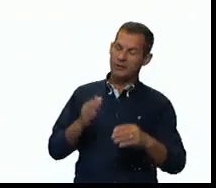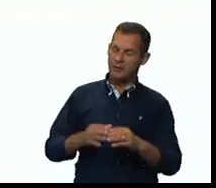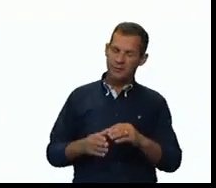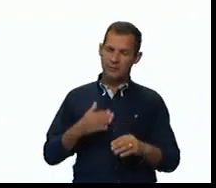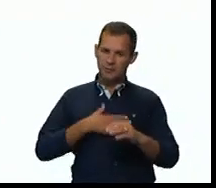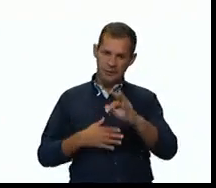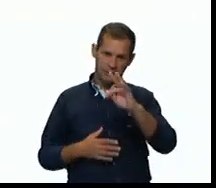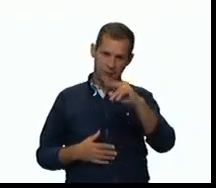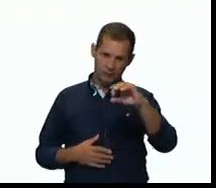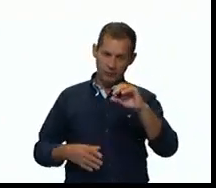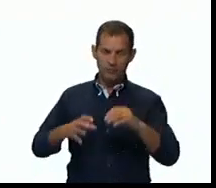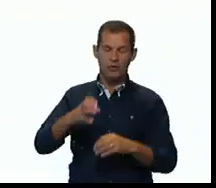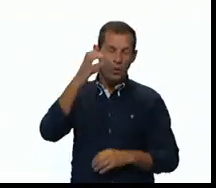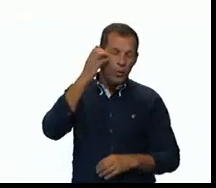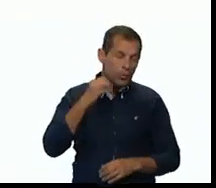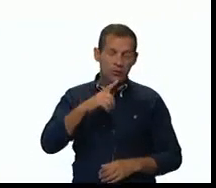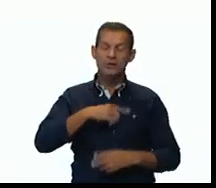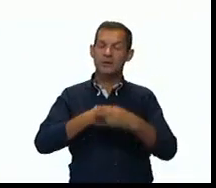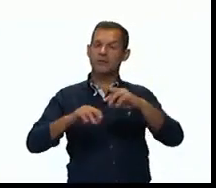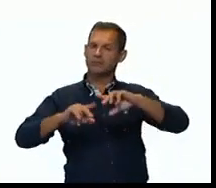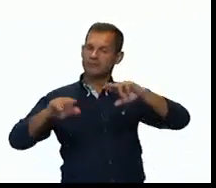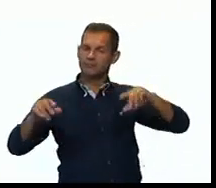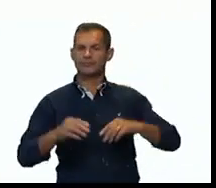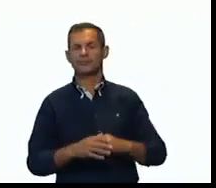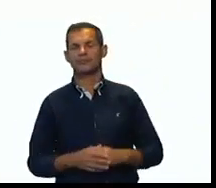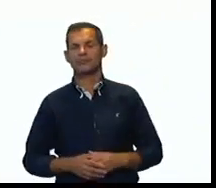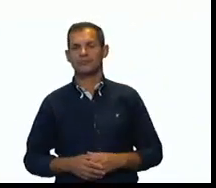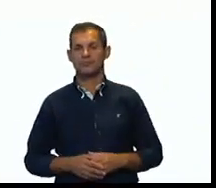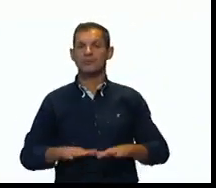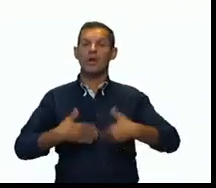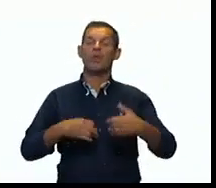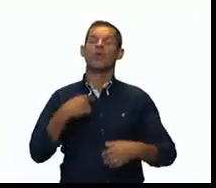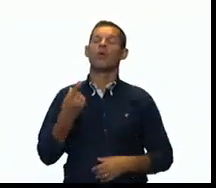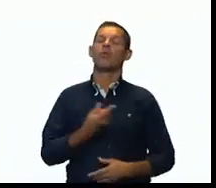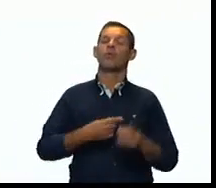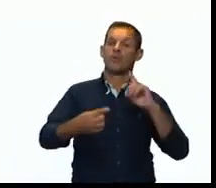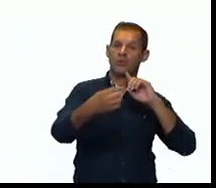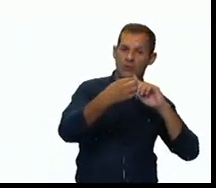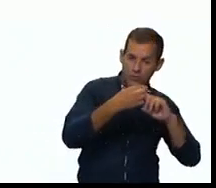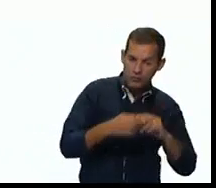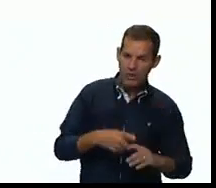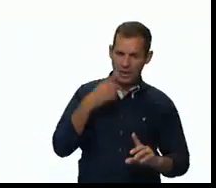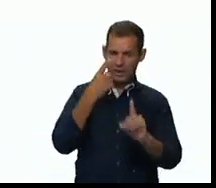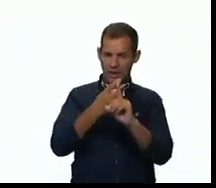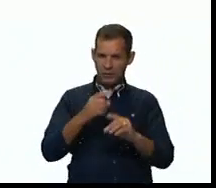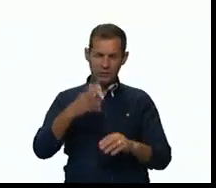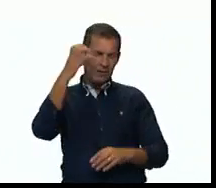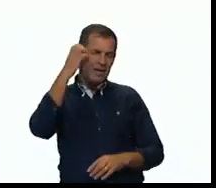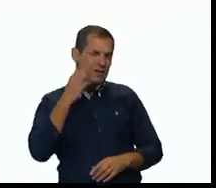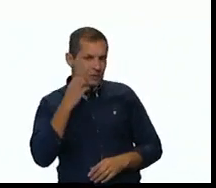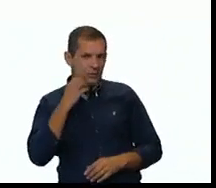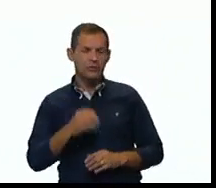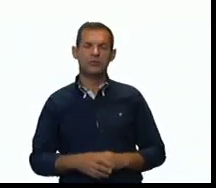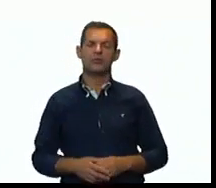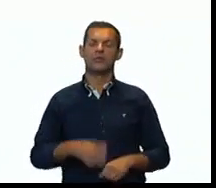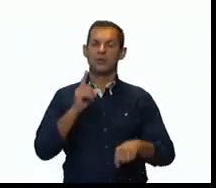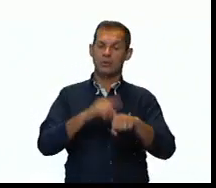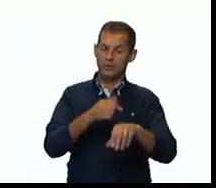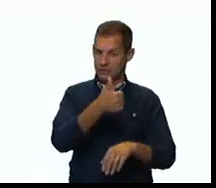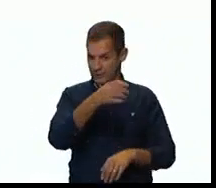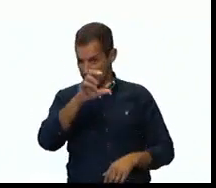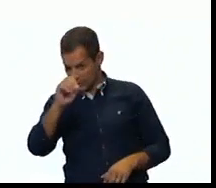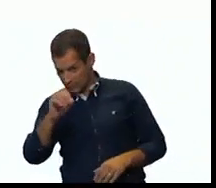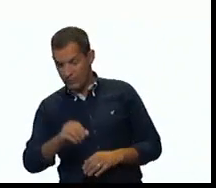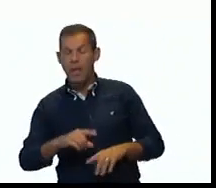função lucro. Eu tenho coisas diferentes. E qual que é o nosso objetivo? É encontrar o lucro no tempo